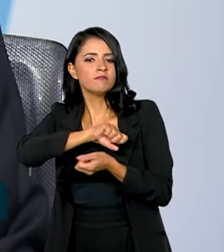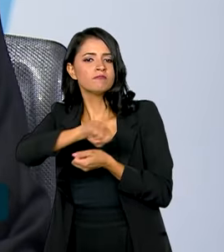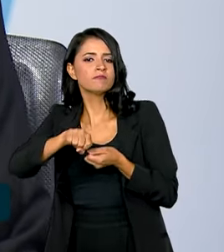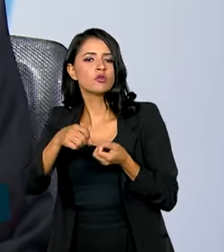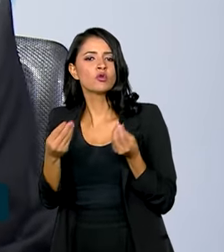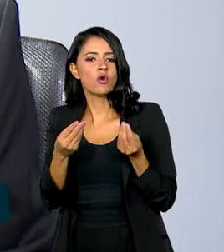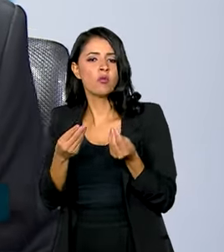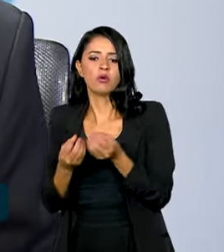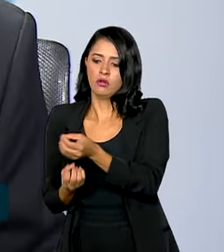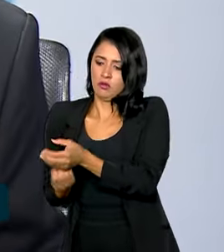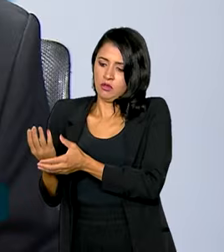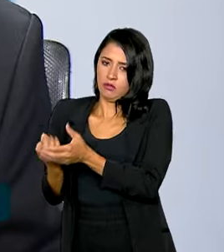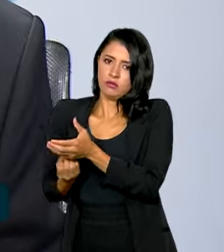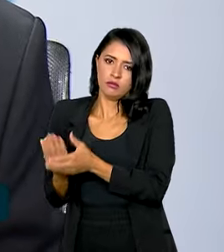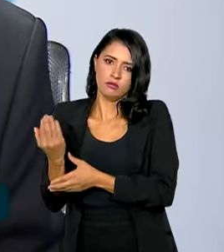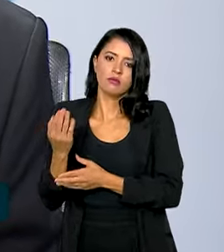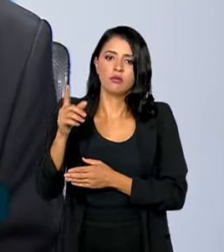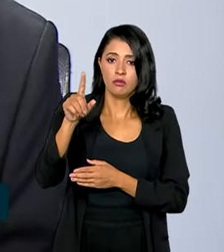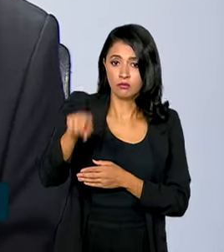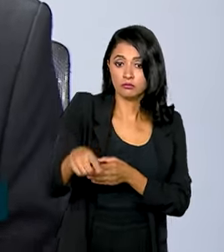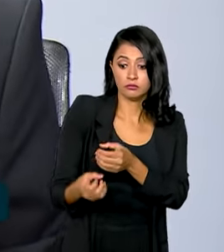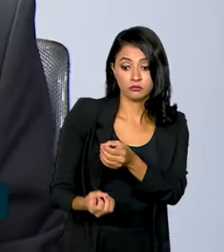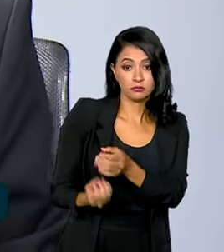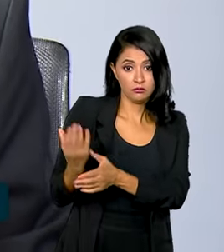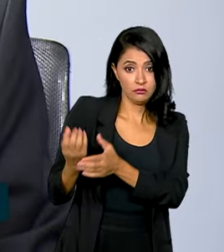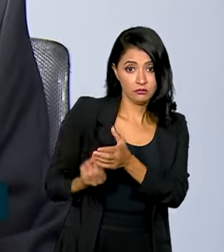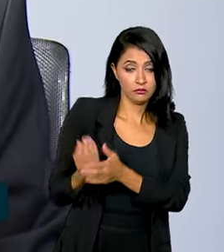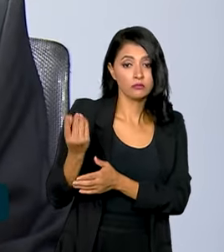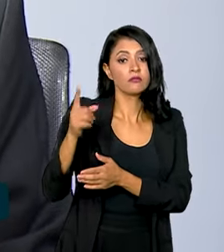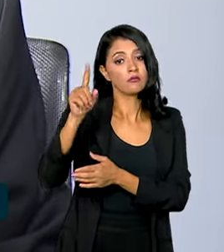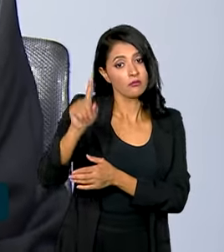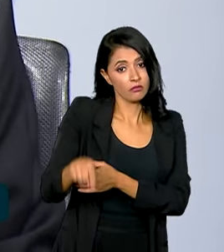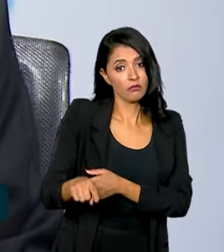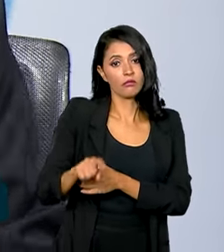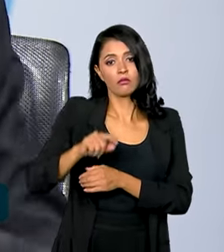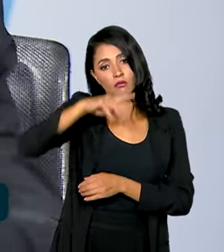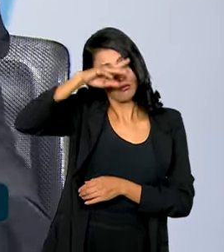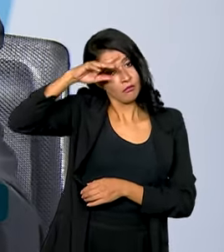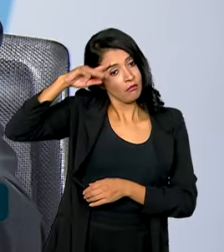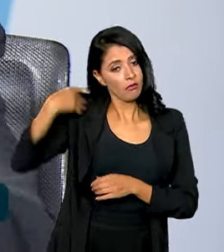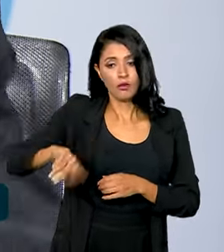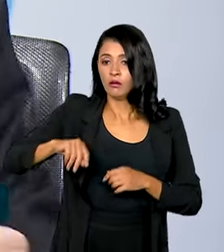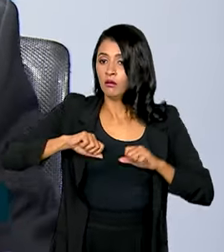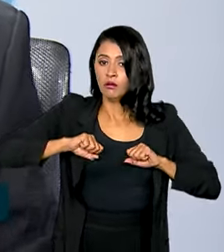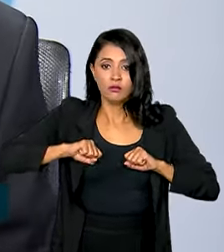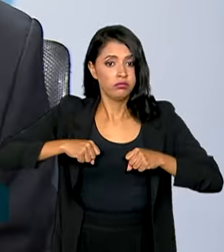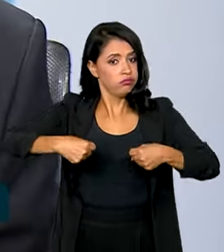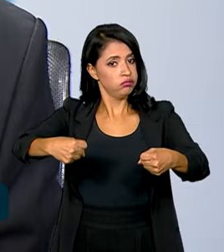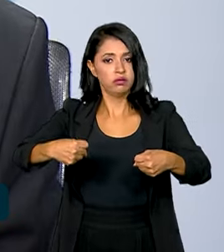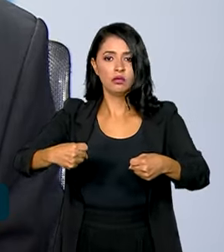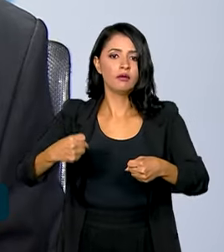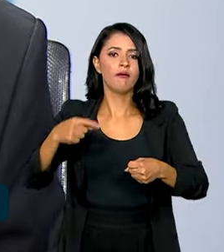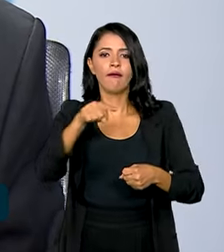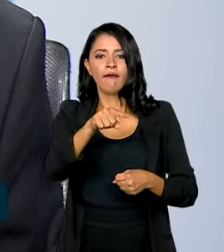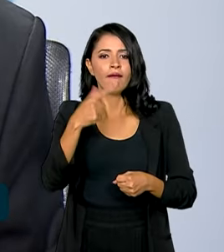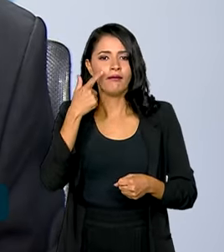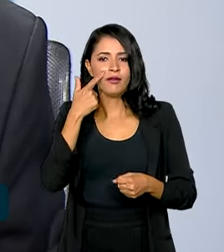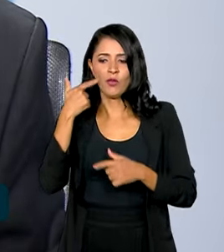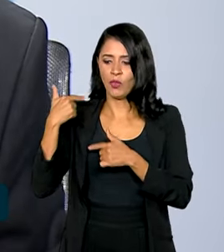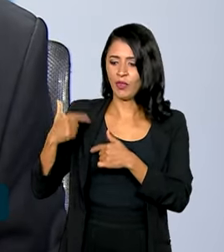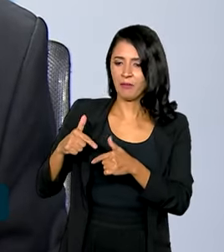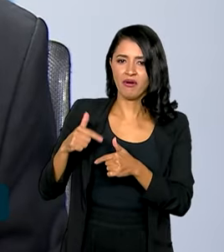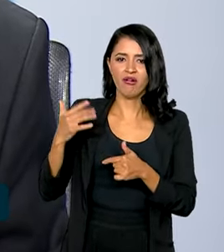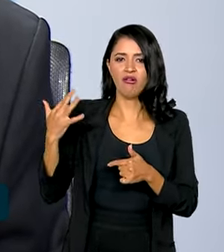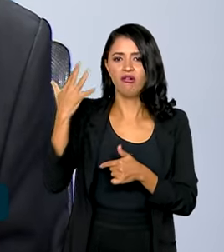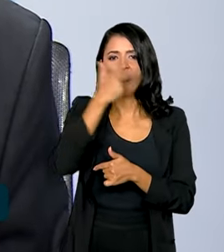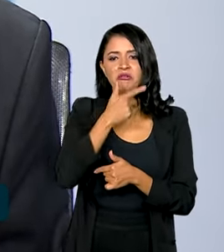produtividade E aí produtividade é Suá camisa e aí chegamos no belíssimo trabalho aqui